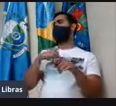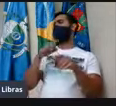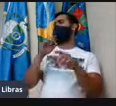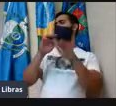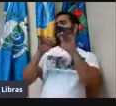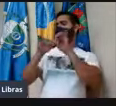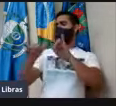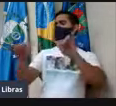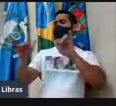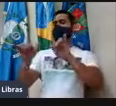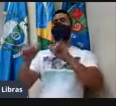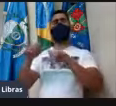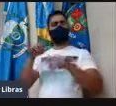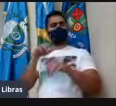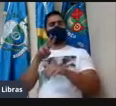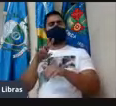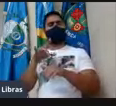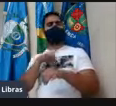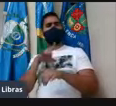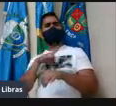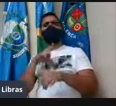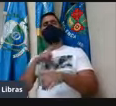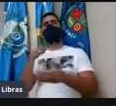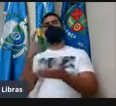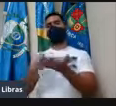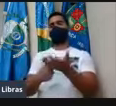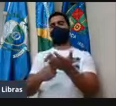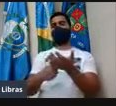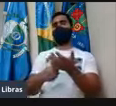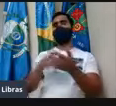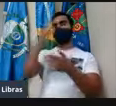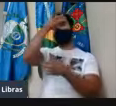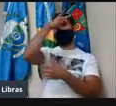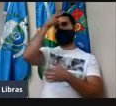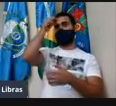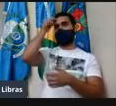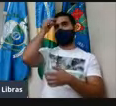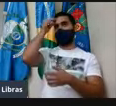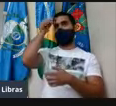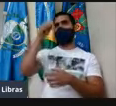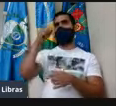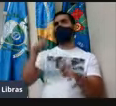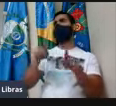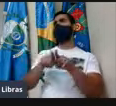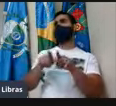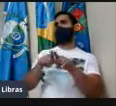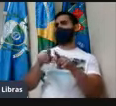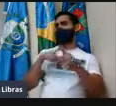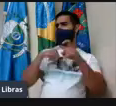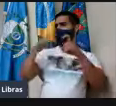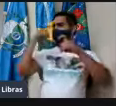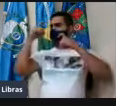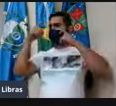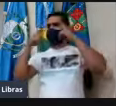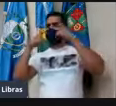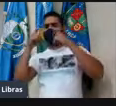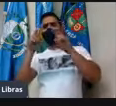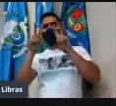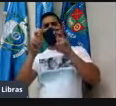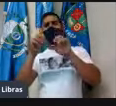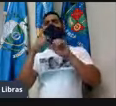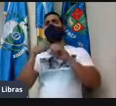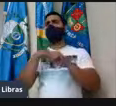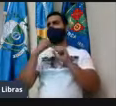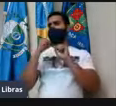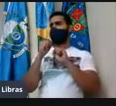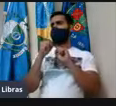as informações. Eu tenho um compromisso com o prefeito e ele é muito preocupado com relação a isso. Eu